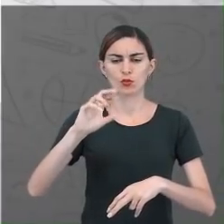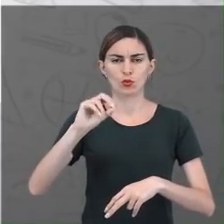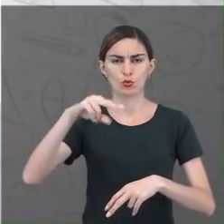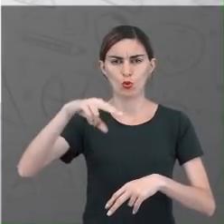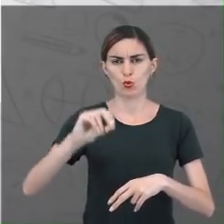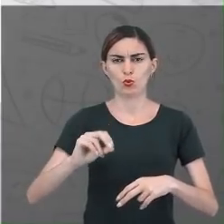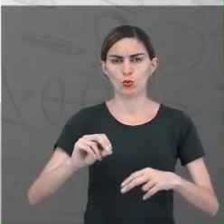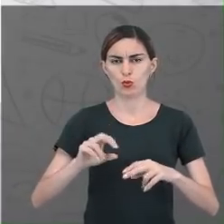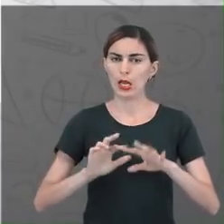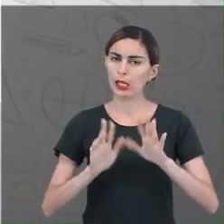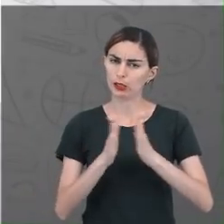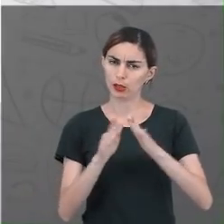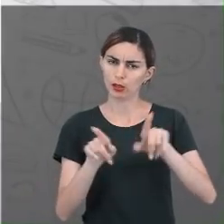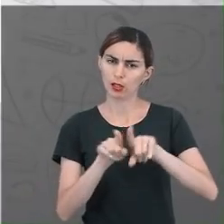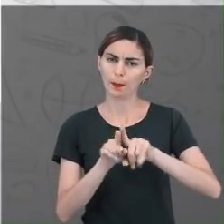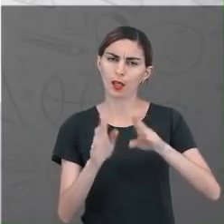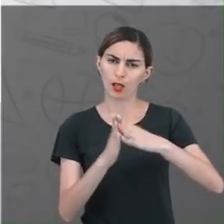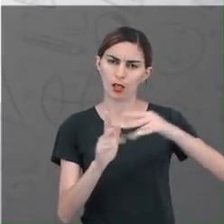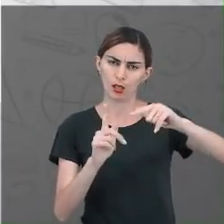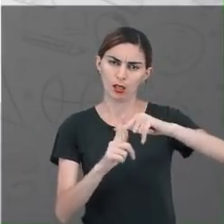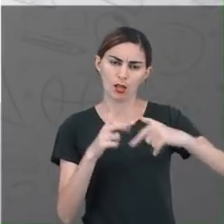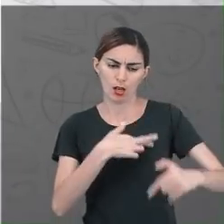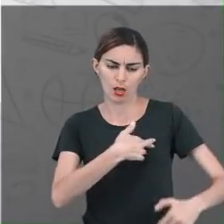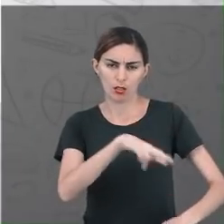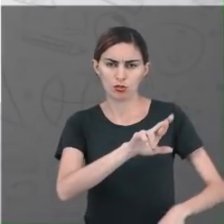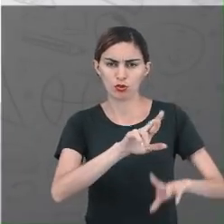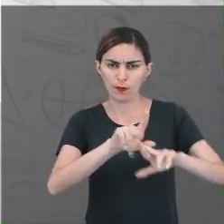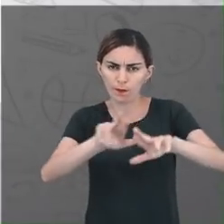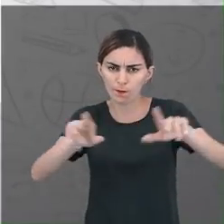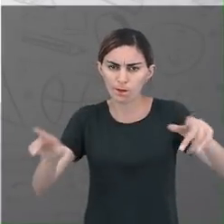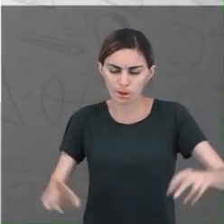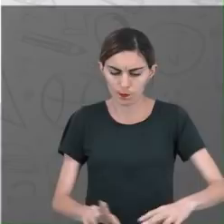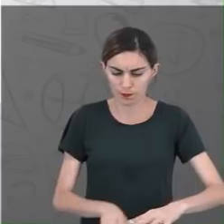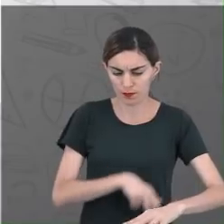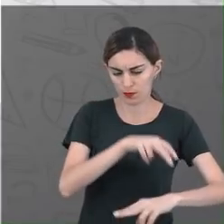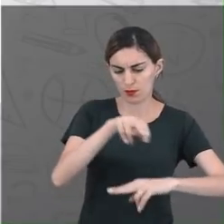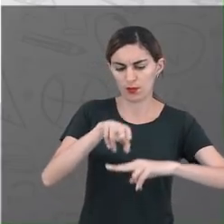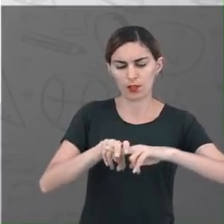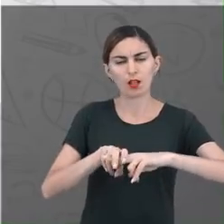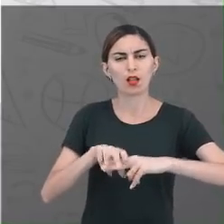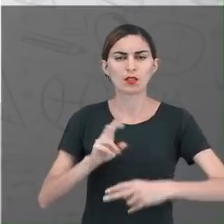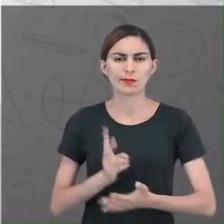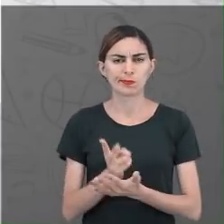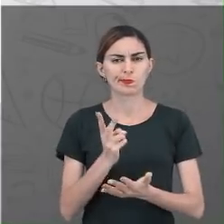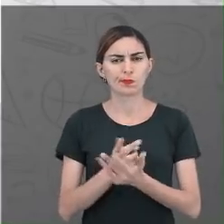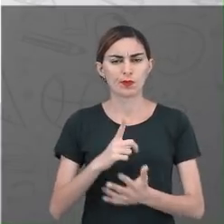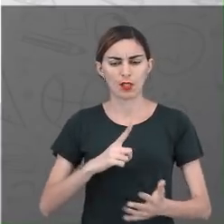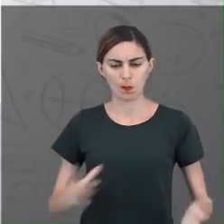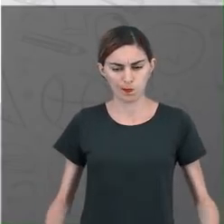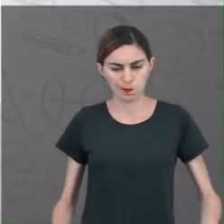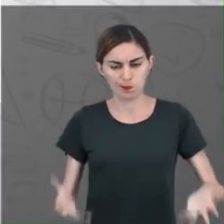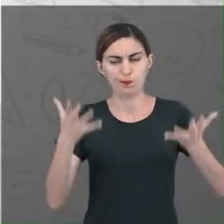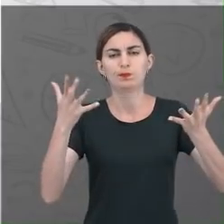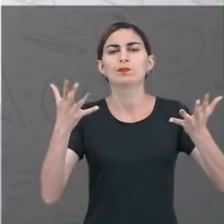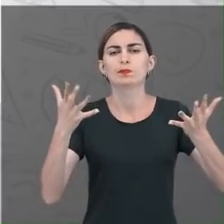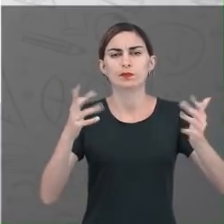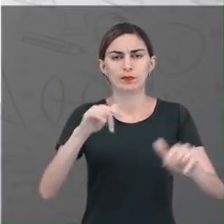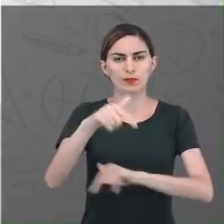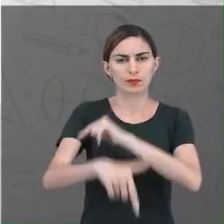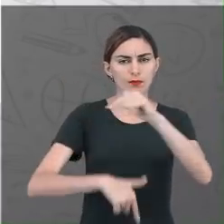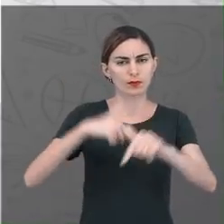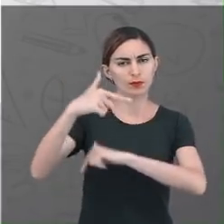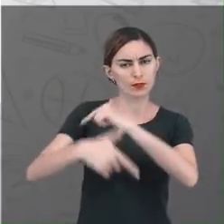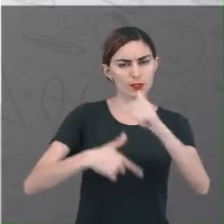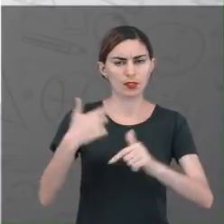altares de igrejas diversas, de religiões diversas. Os altares sempre têm um destaque maior, né? Então, é trabalhado dentro